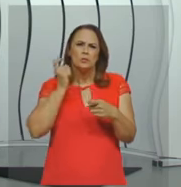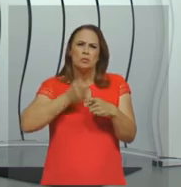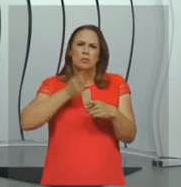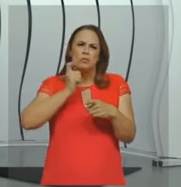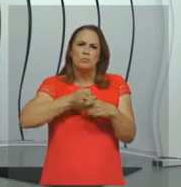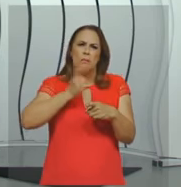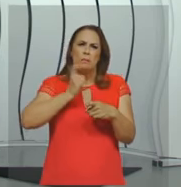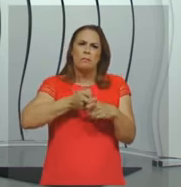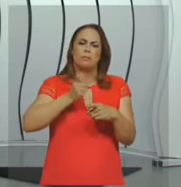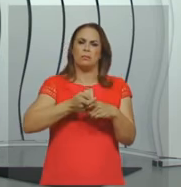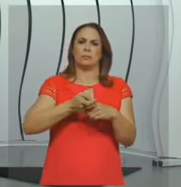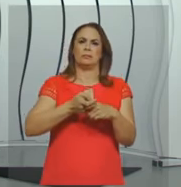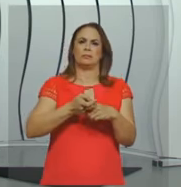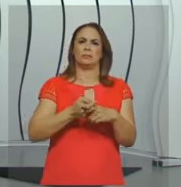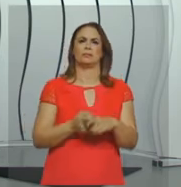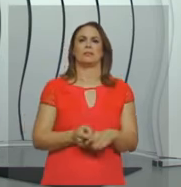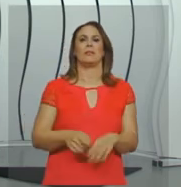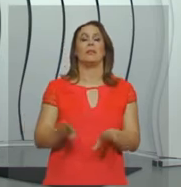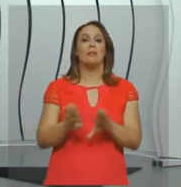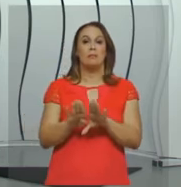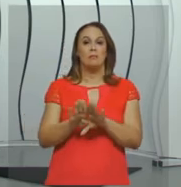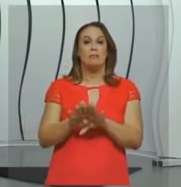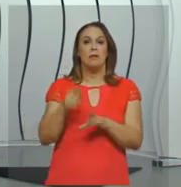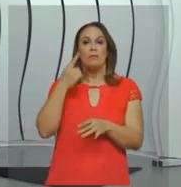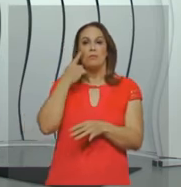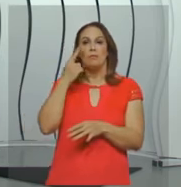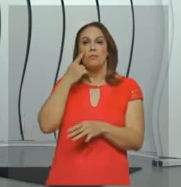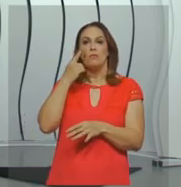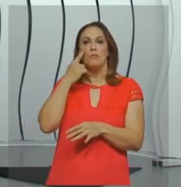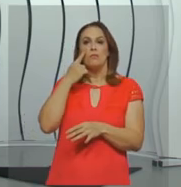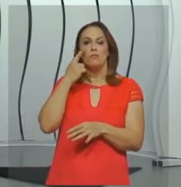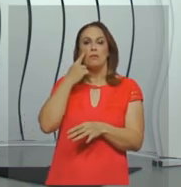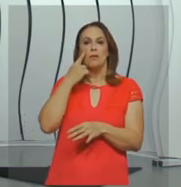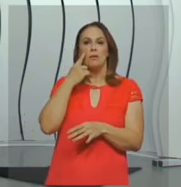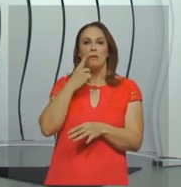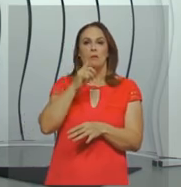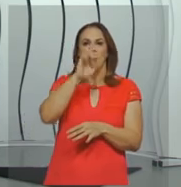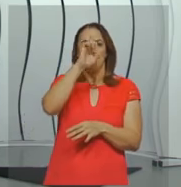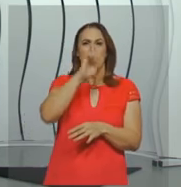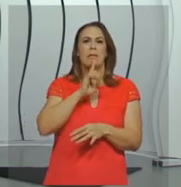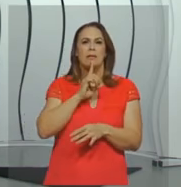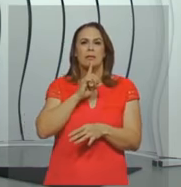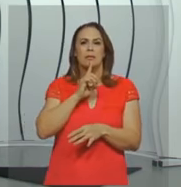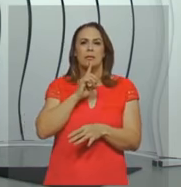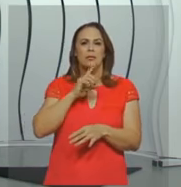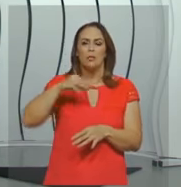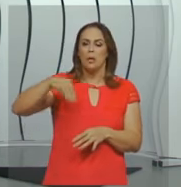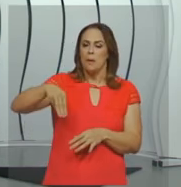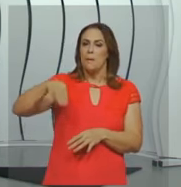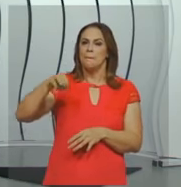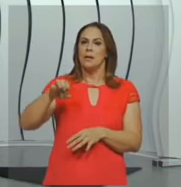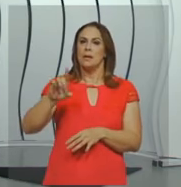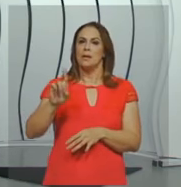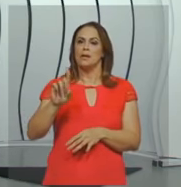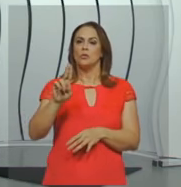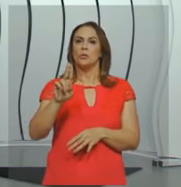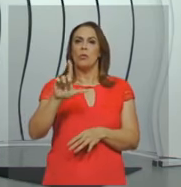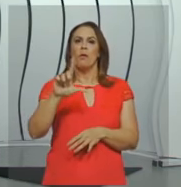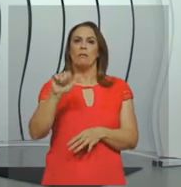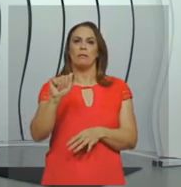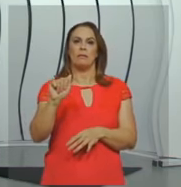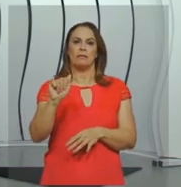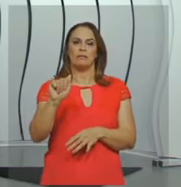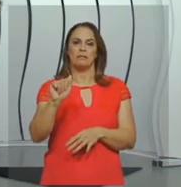a medula óssea. Nesse caso aqui, a medula amarela, que é mais rica em tecido